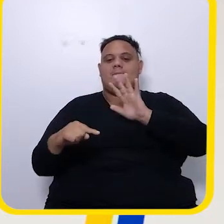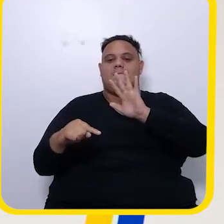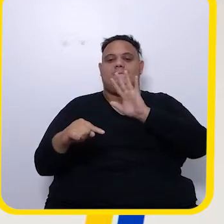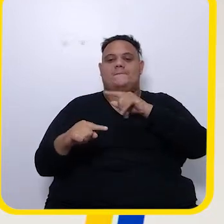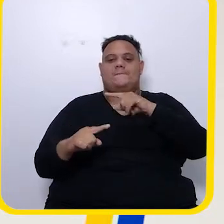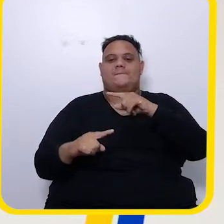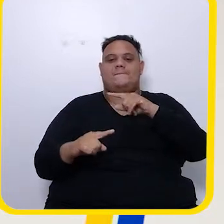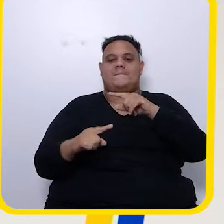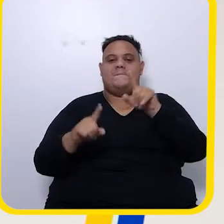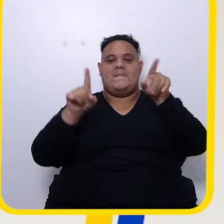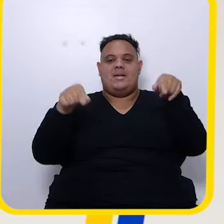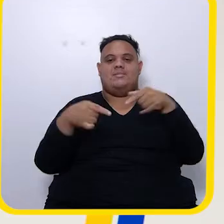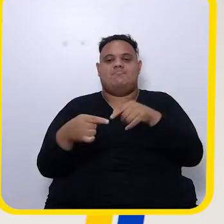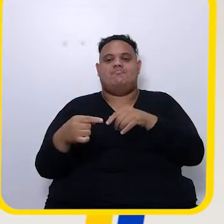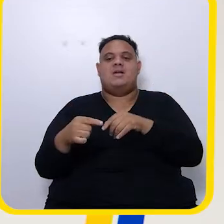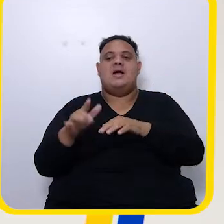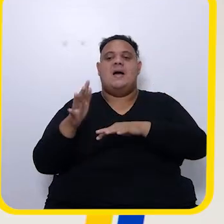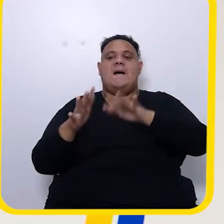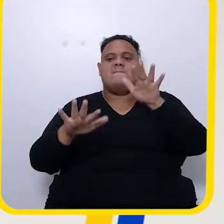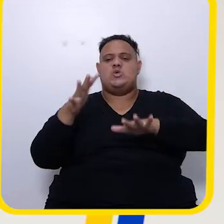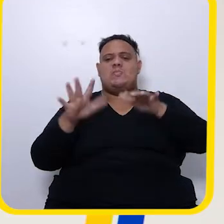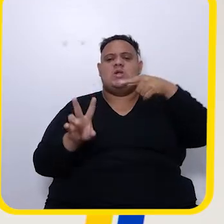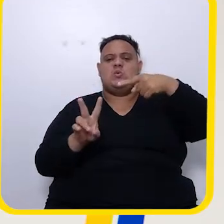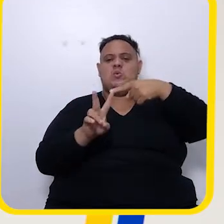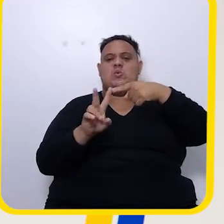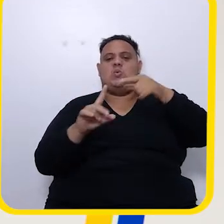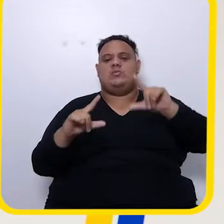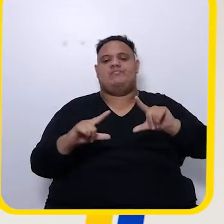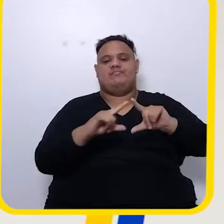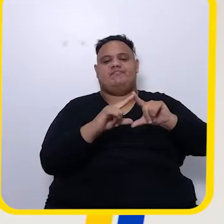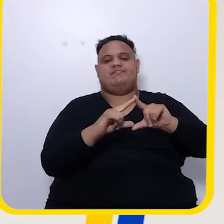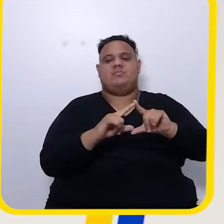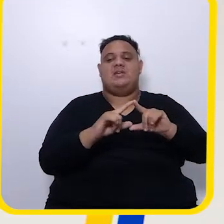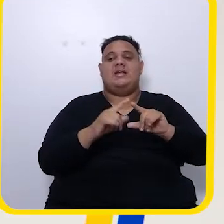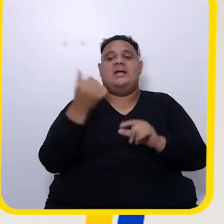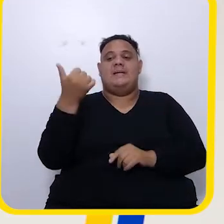2. Mais ou menos a raiz quadrada do delta. Quanto é que deu o delta?